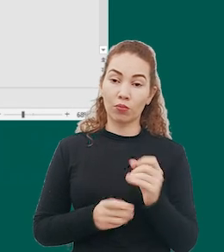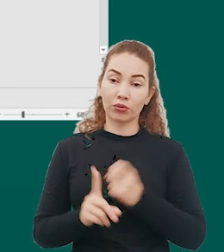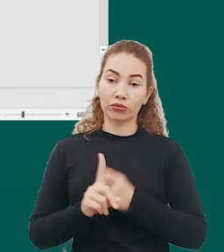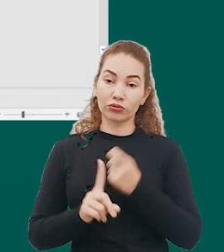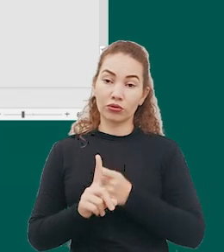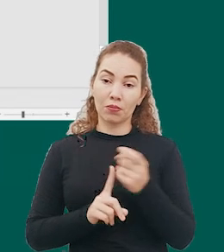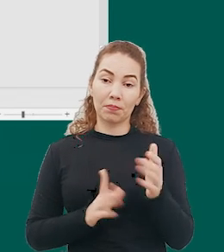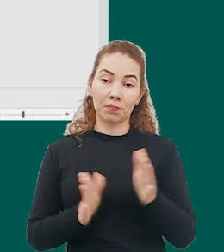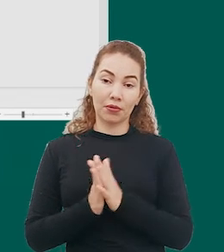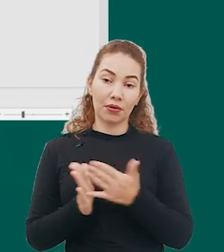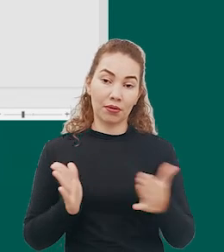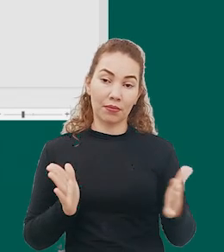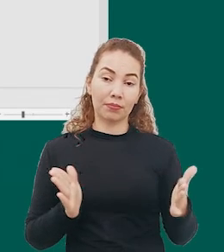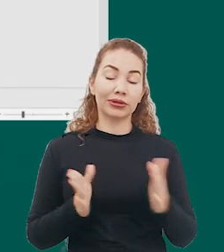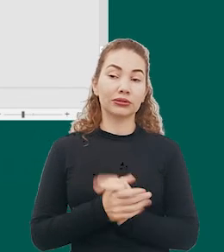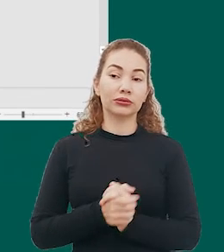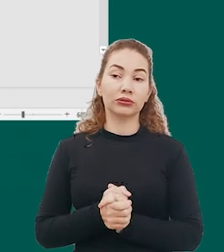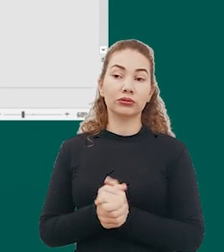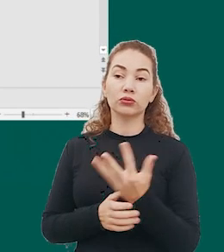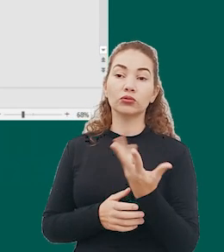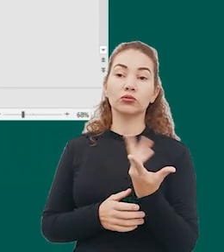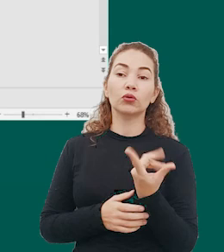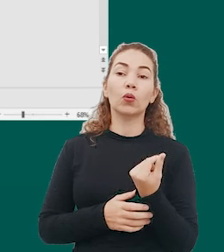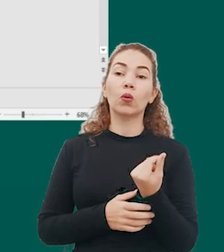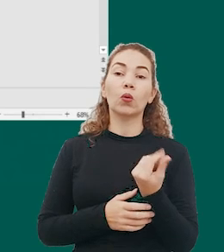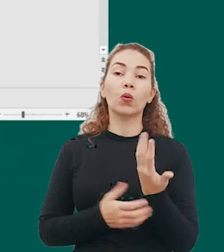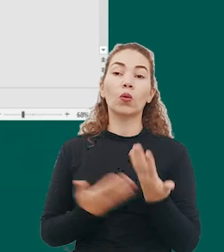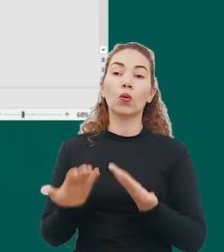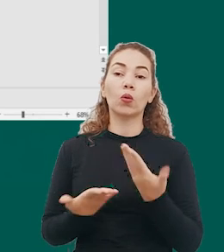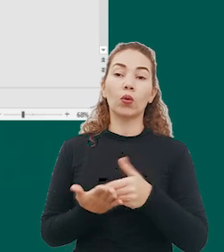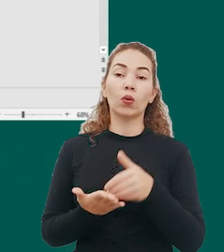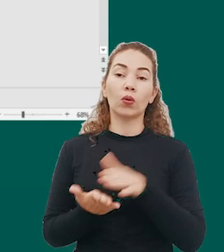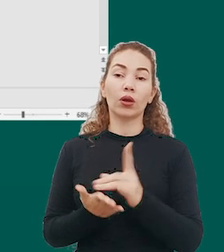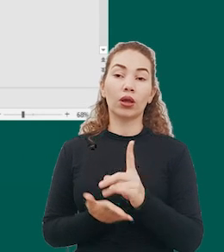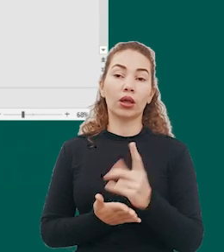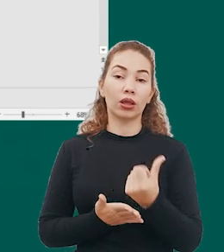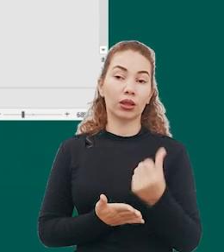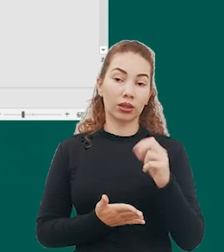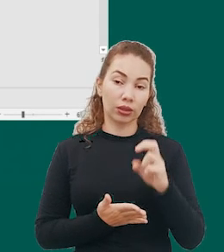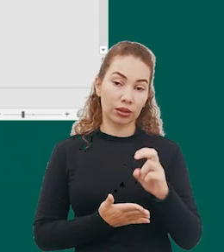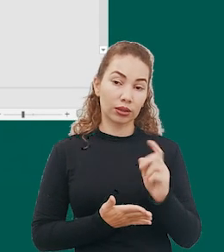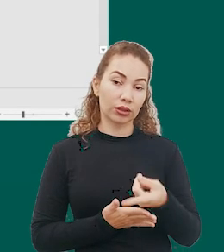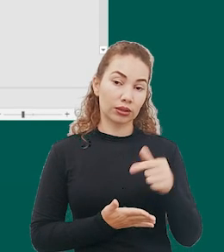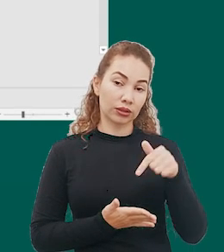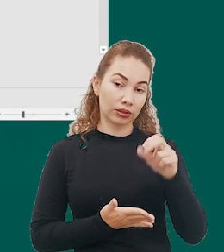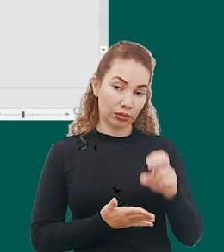mês calendário. O valor mínimo de uma multa é de R$